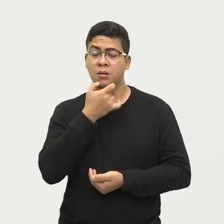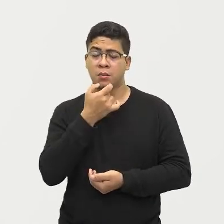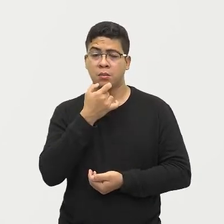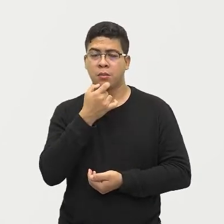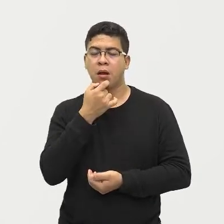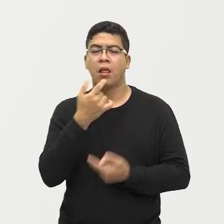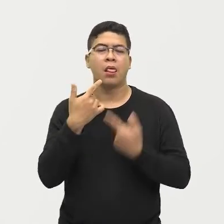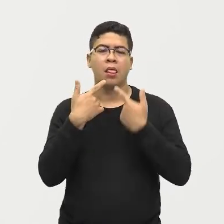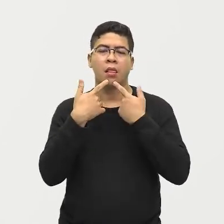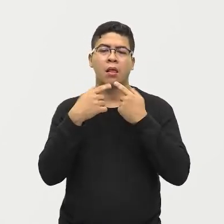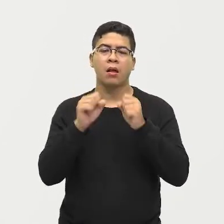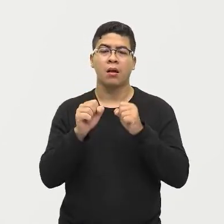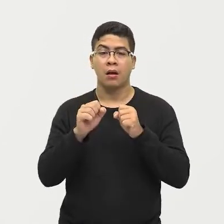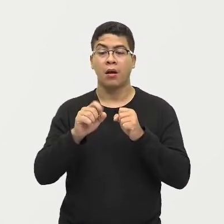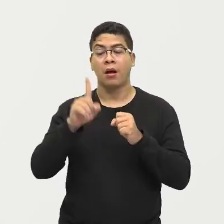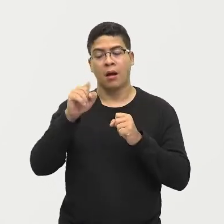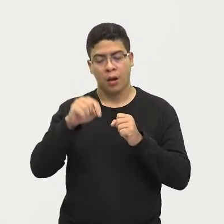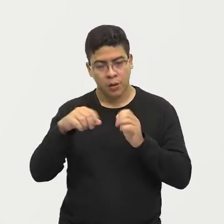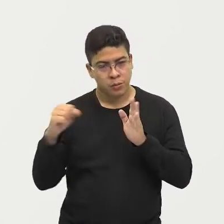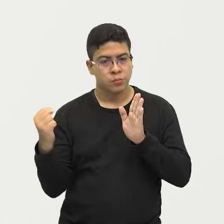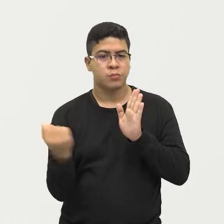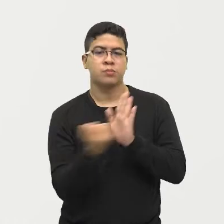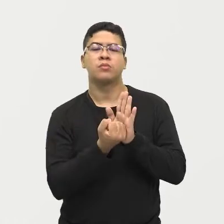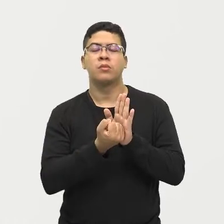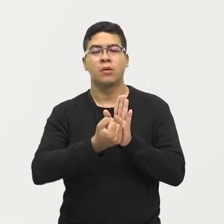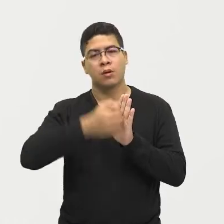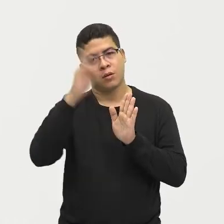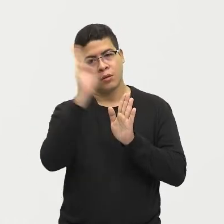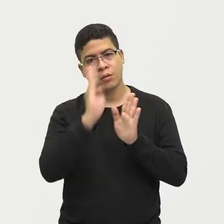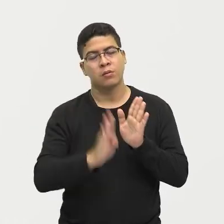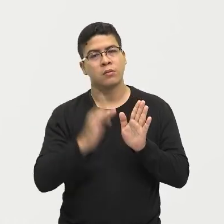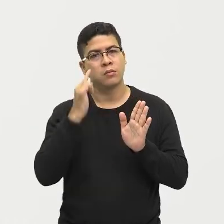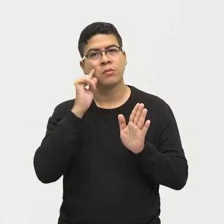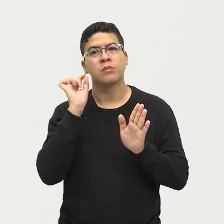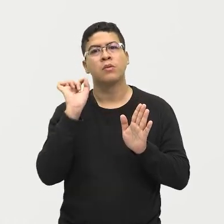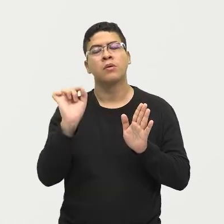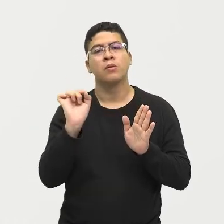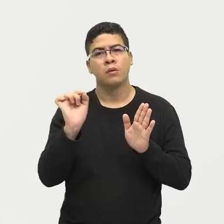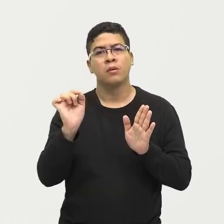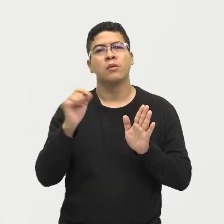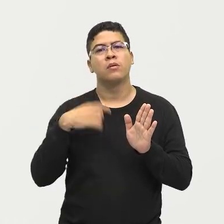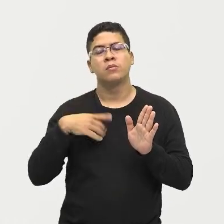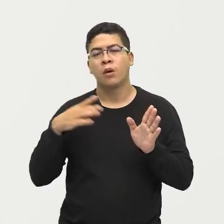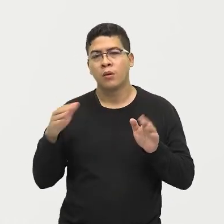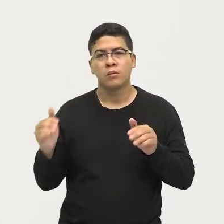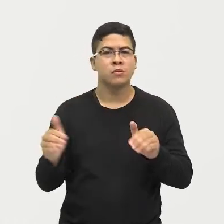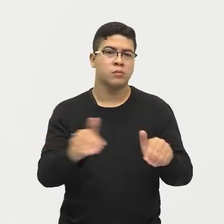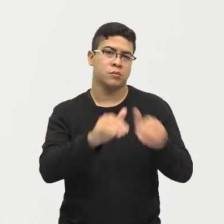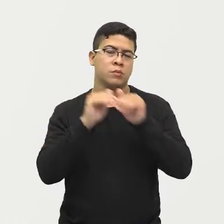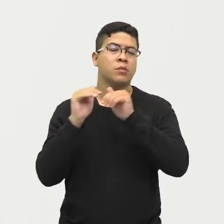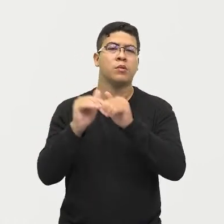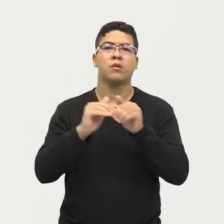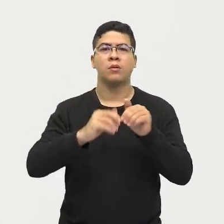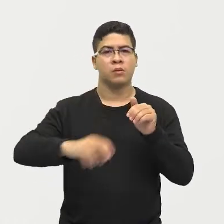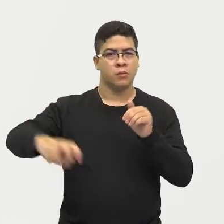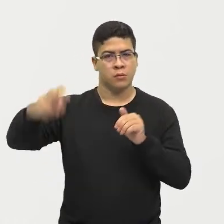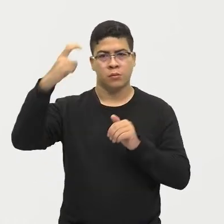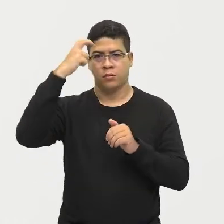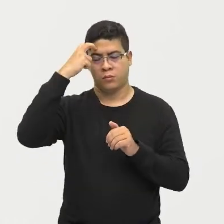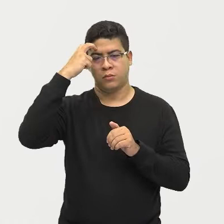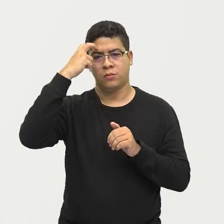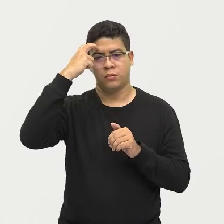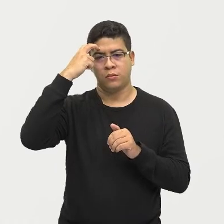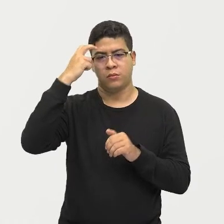a língua é um fator de identidade nacional, importante instrumento de unificação cultural. Olha